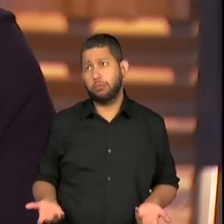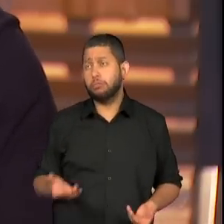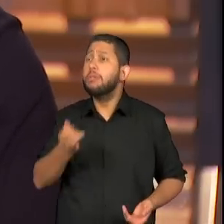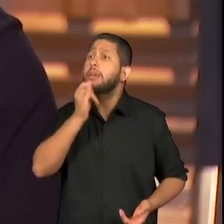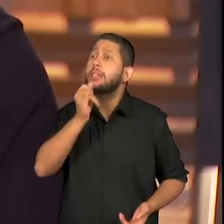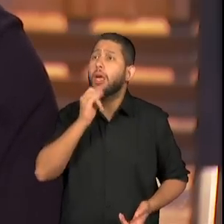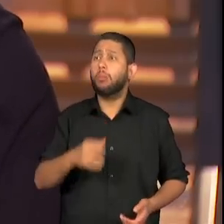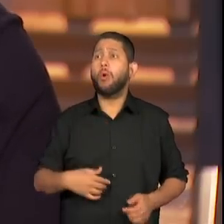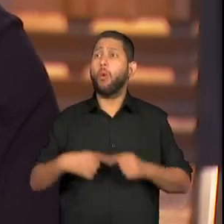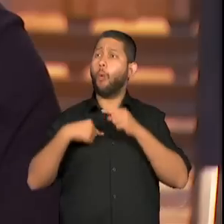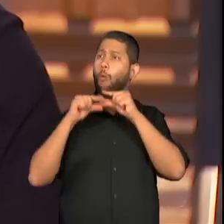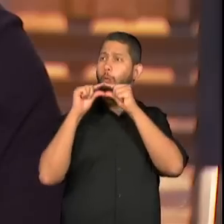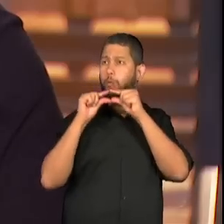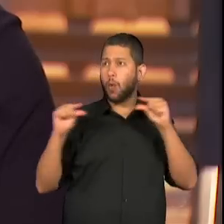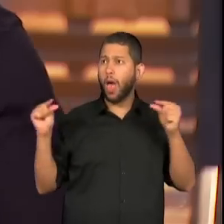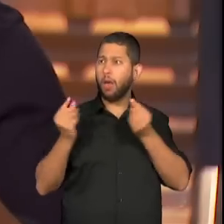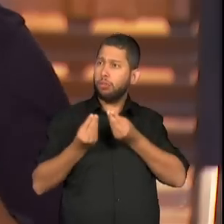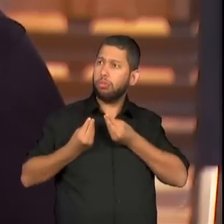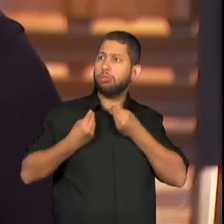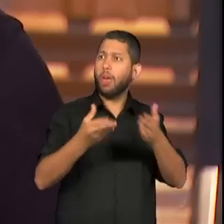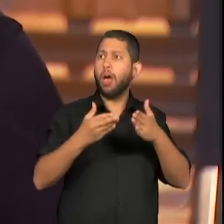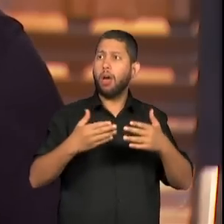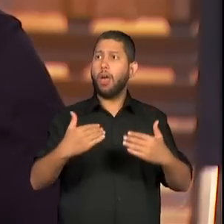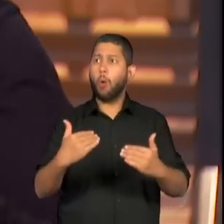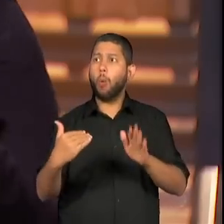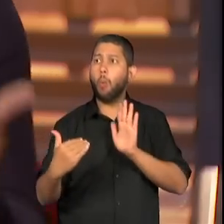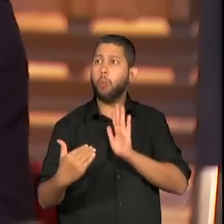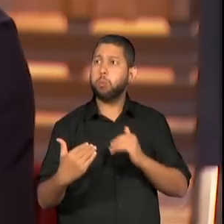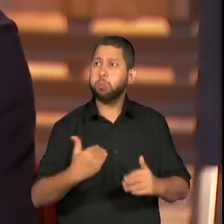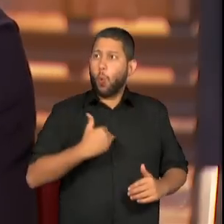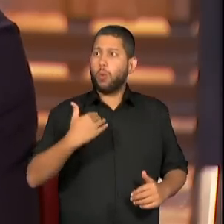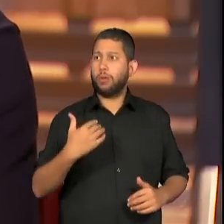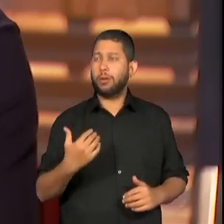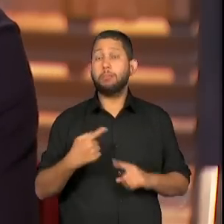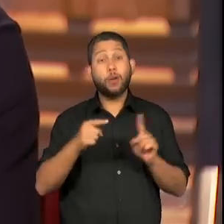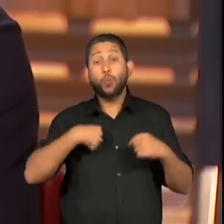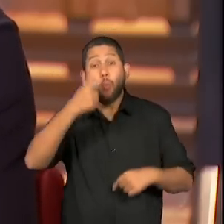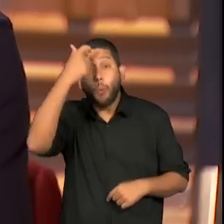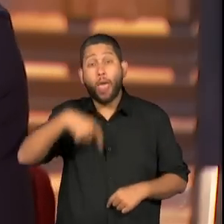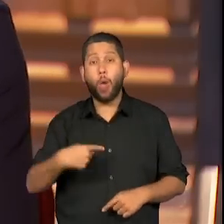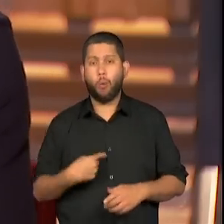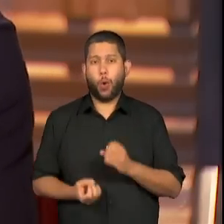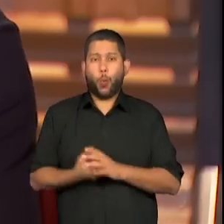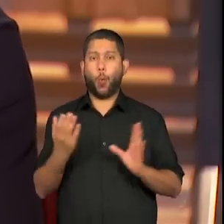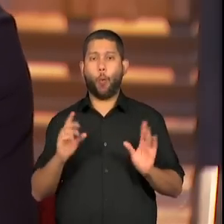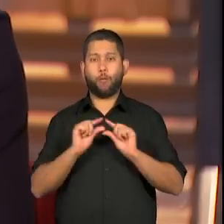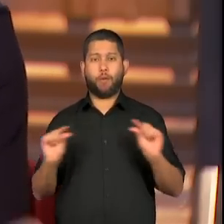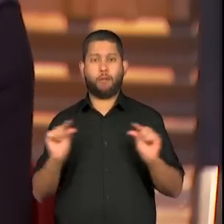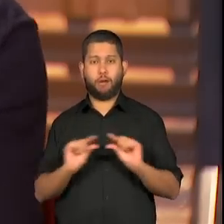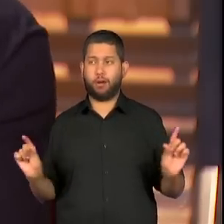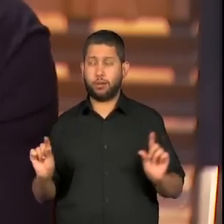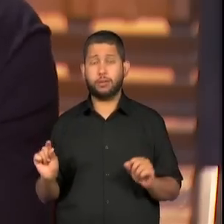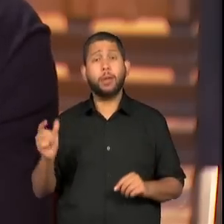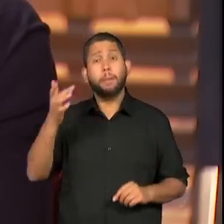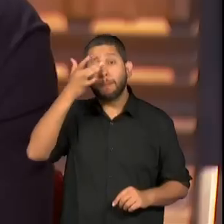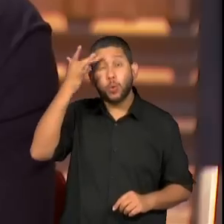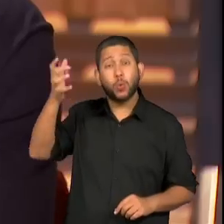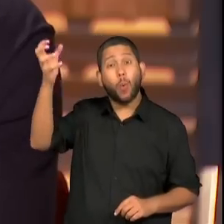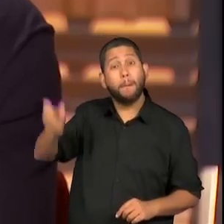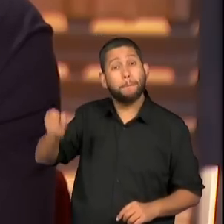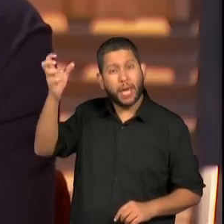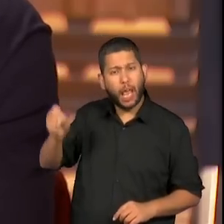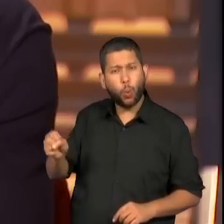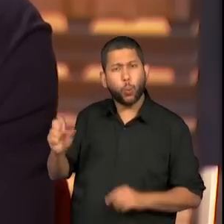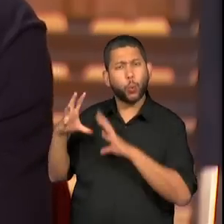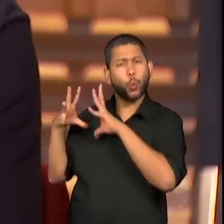que causa um certo desconforto, mas não foi eu que criei, mas eu concordo muito, que diz que nem todos os brancos são seus